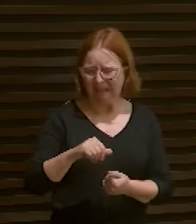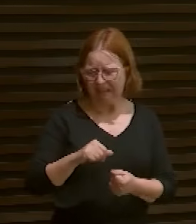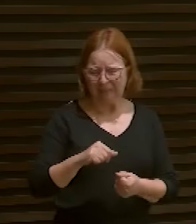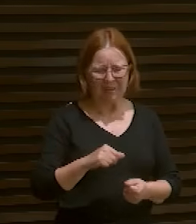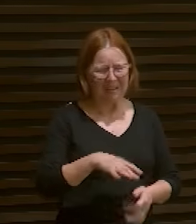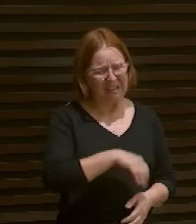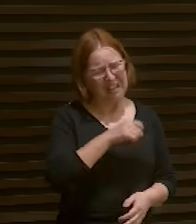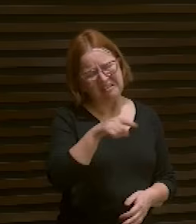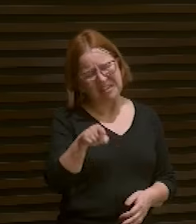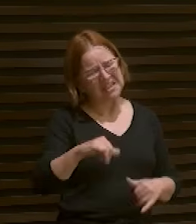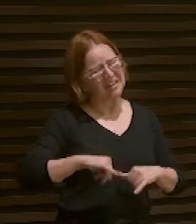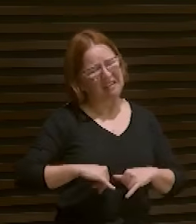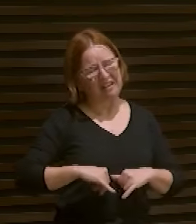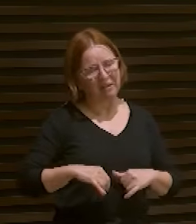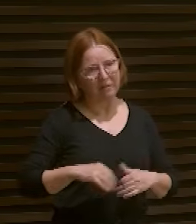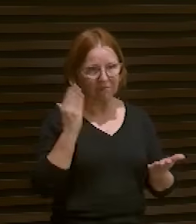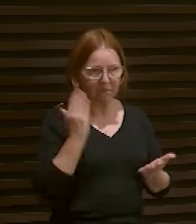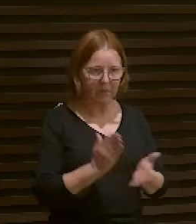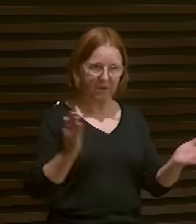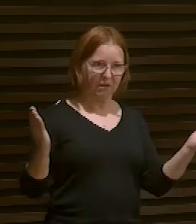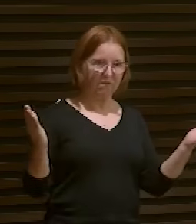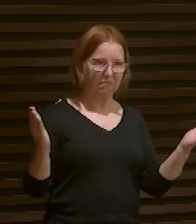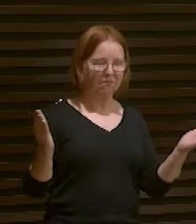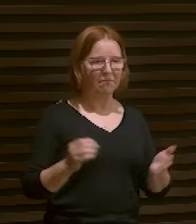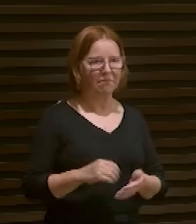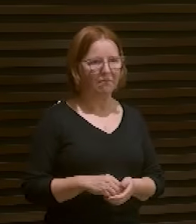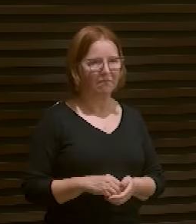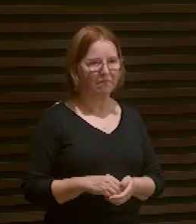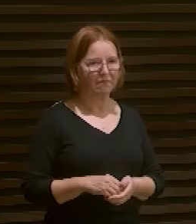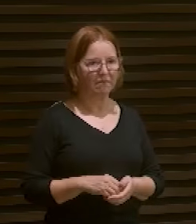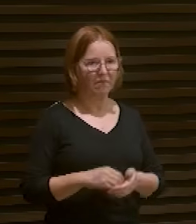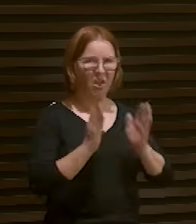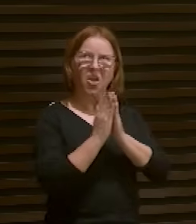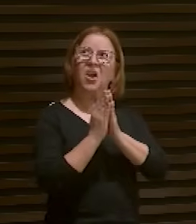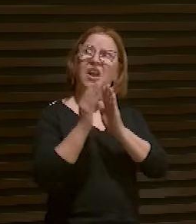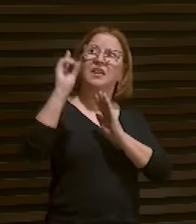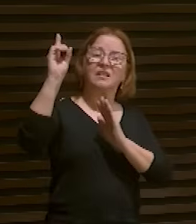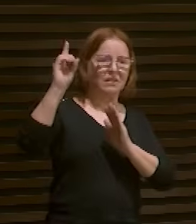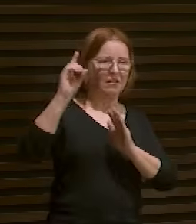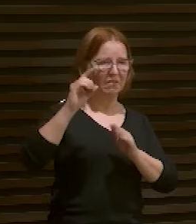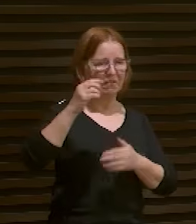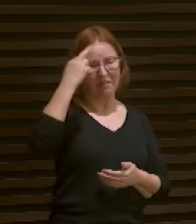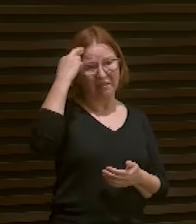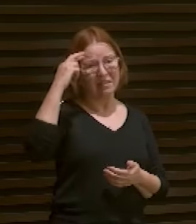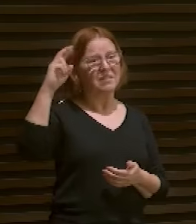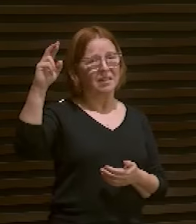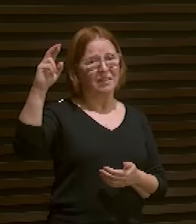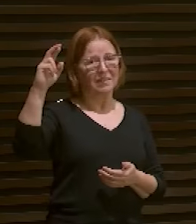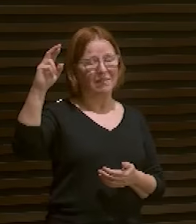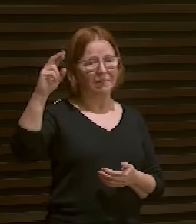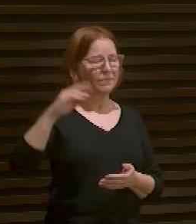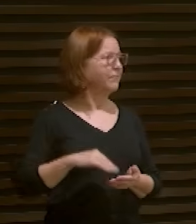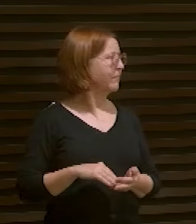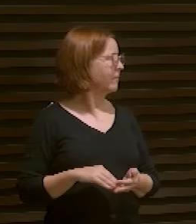odeia, que você está sofrendo. Para com isso. Coloque-se diante de Deus e fala, Senhor, você